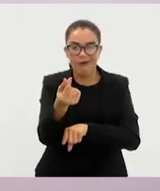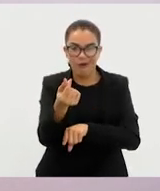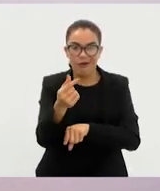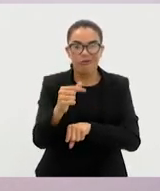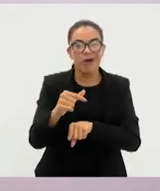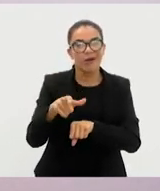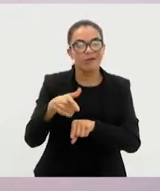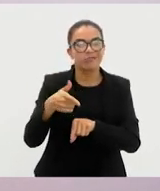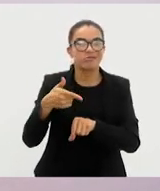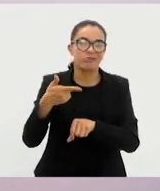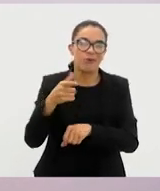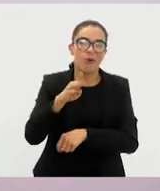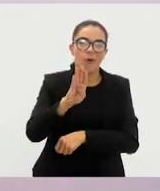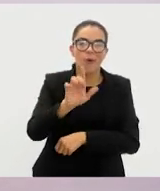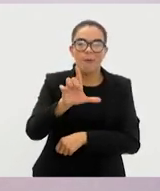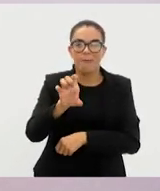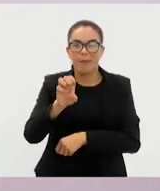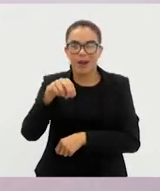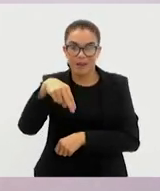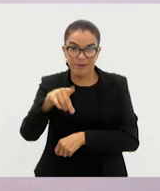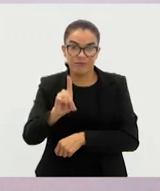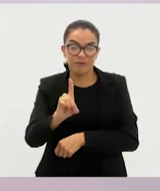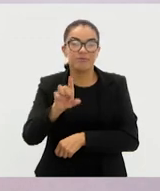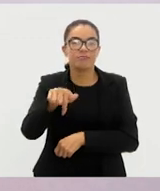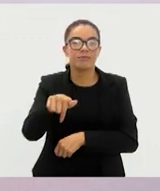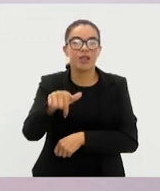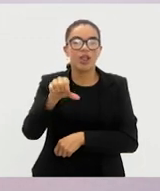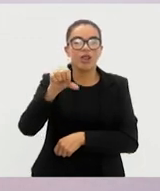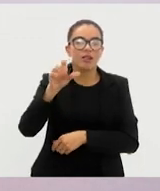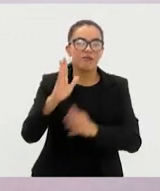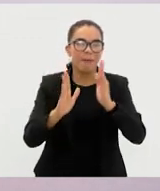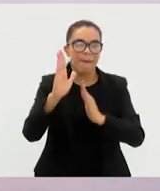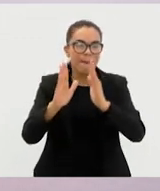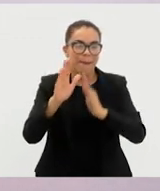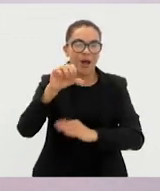Brent, que estava previsto em